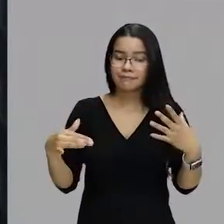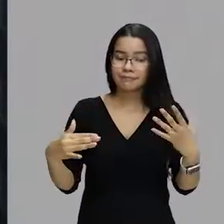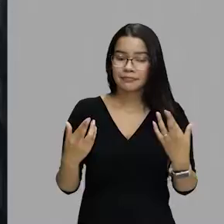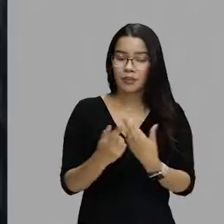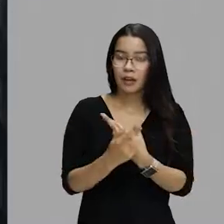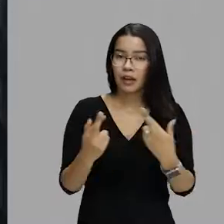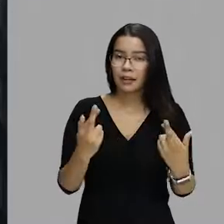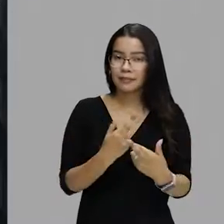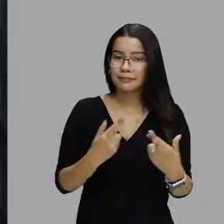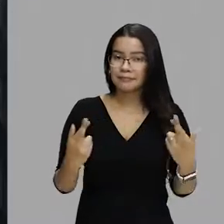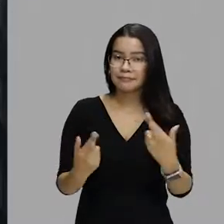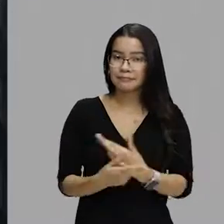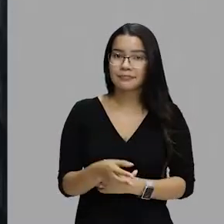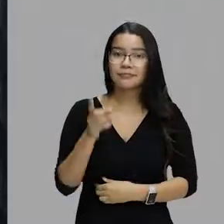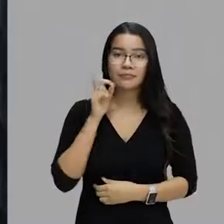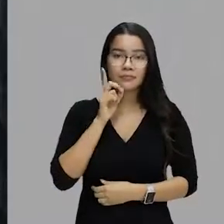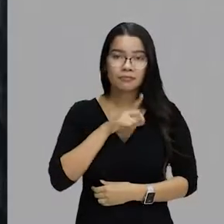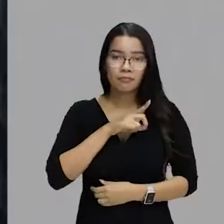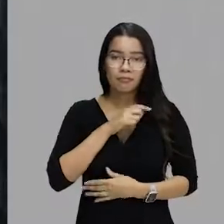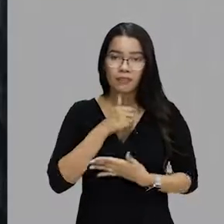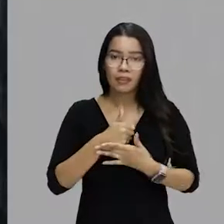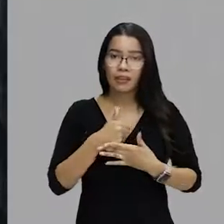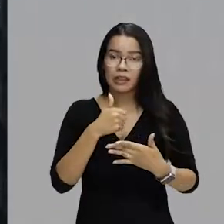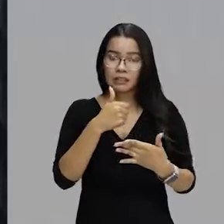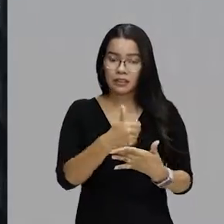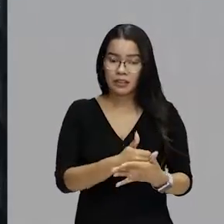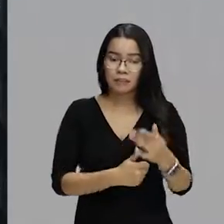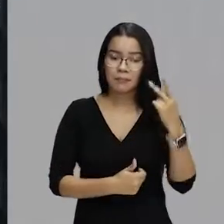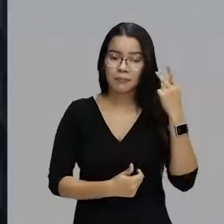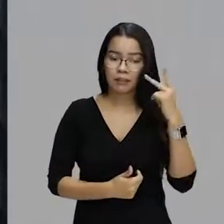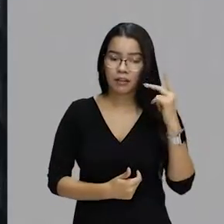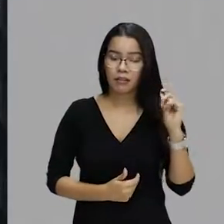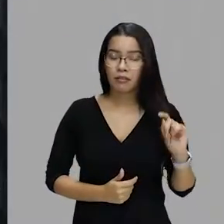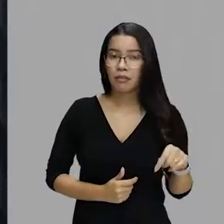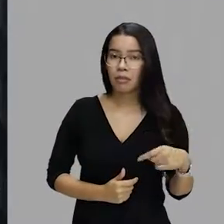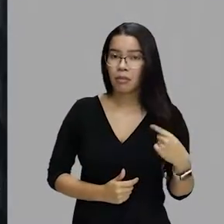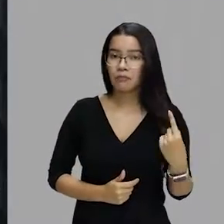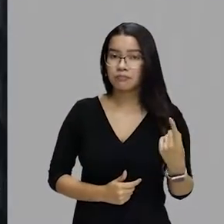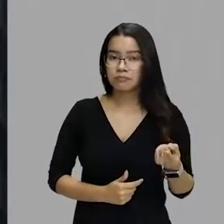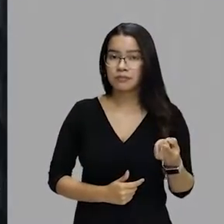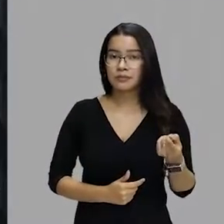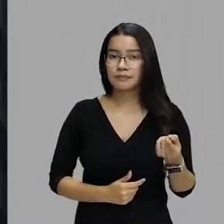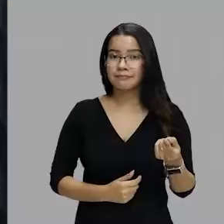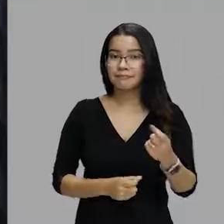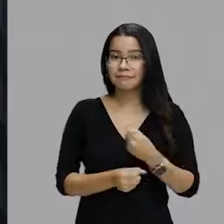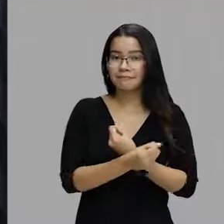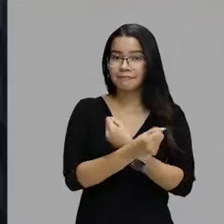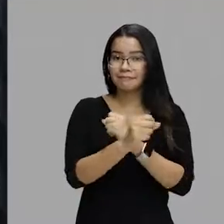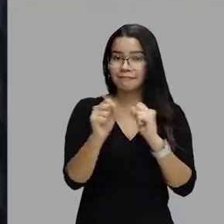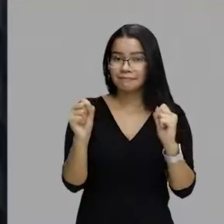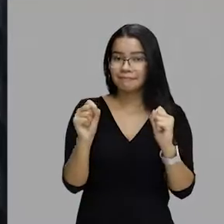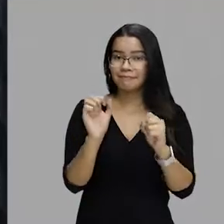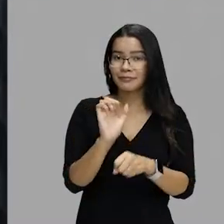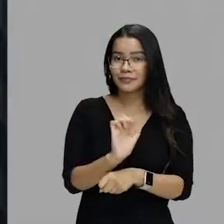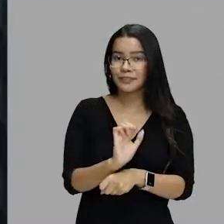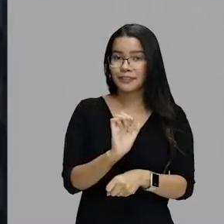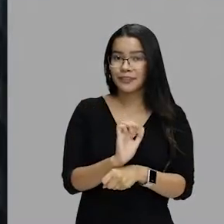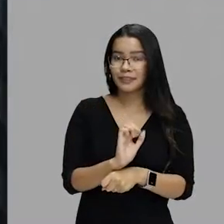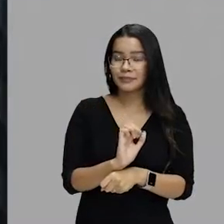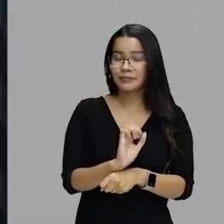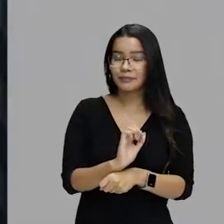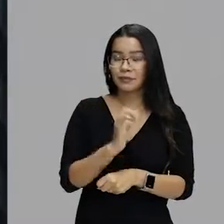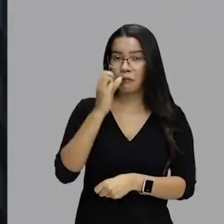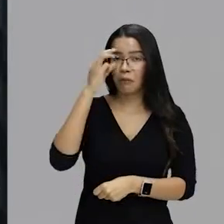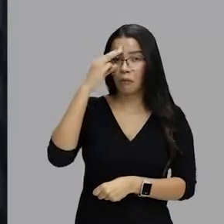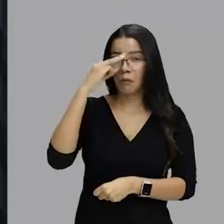Estados Unidos favorece para que logo depois da independência do Estado cubano,